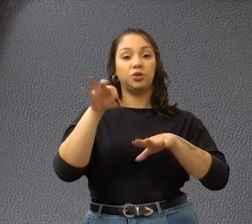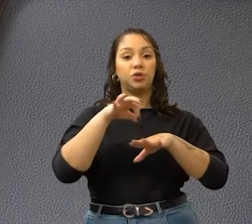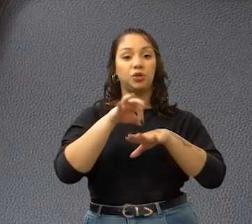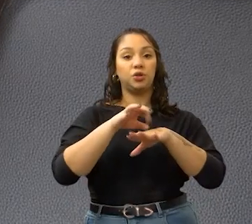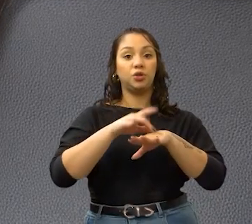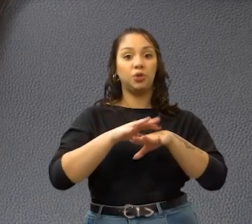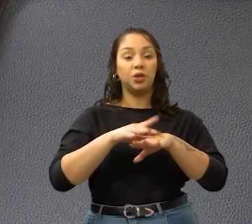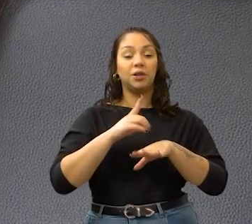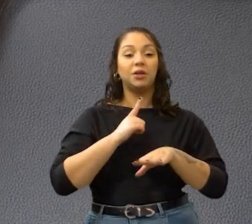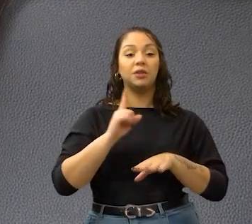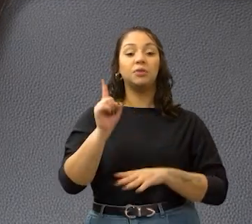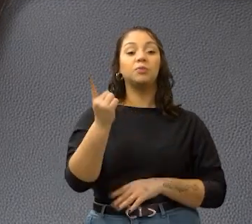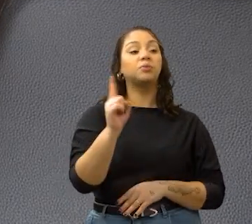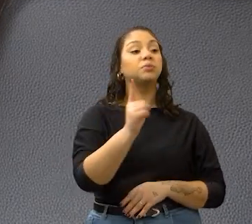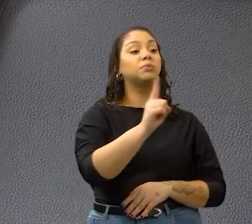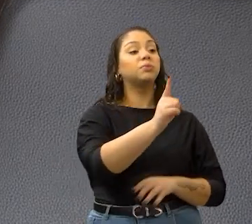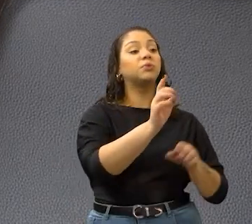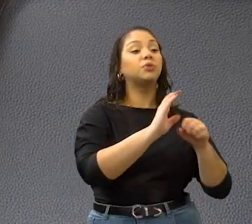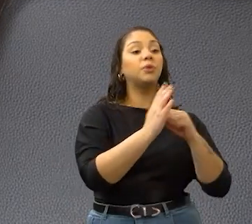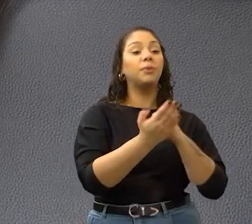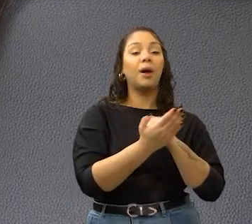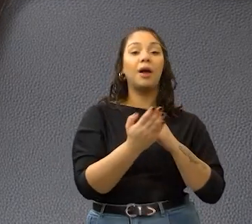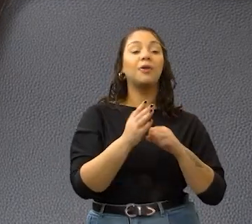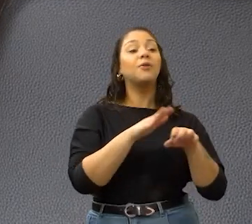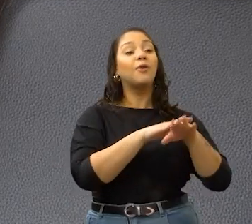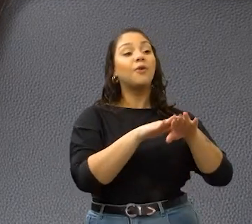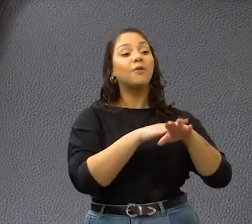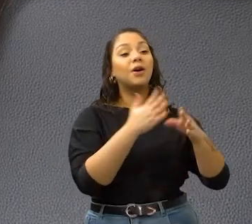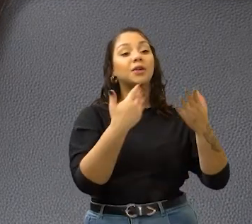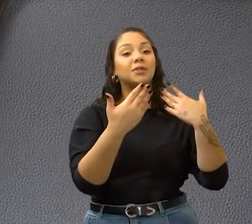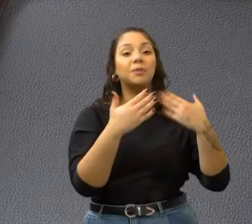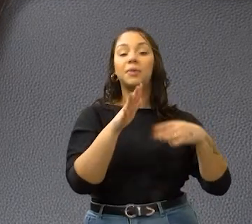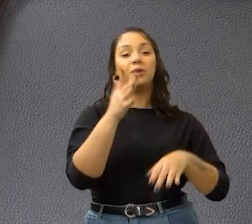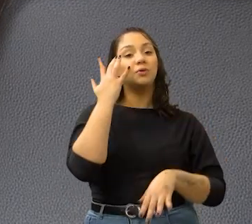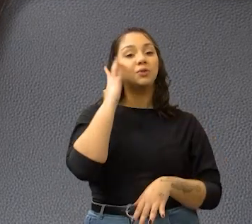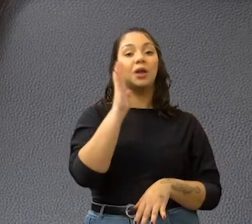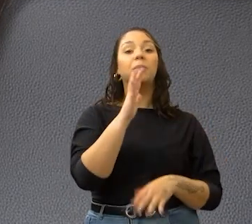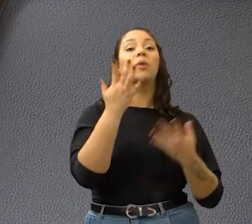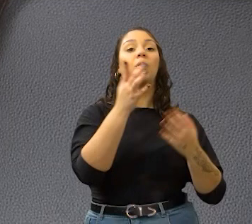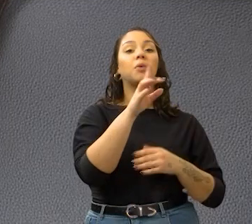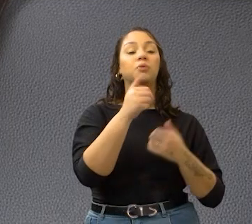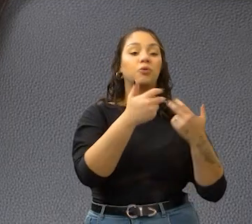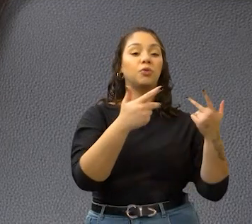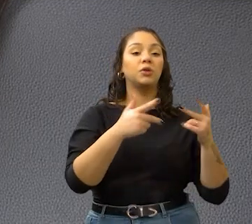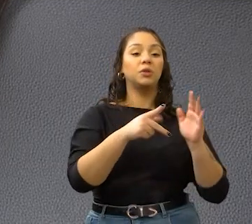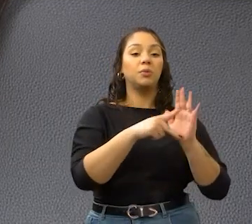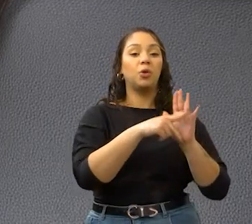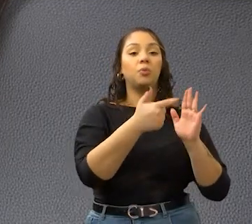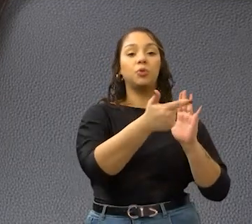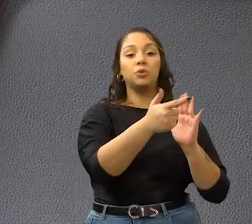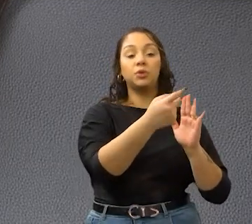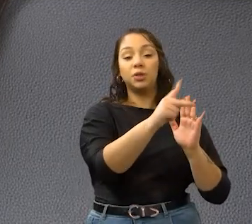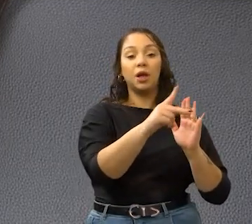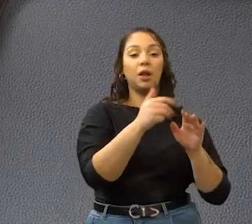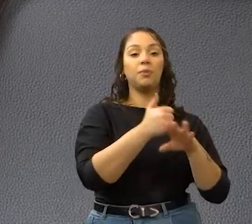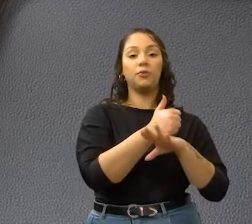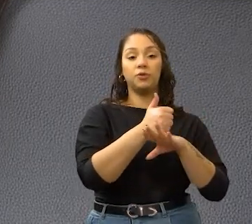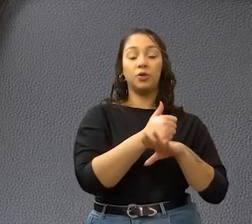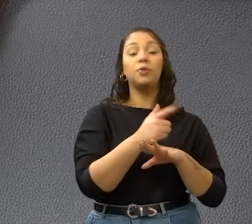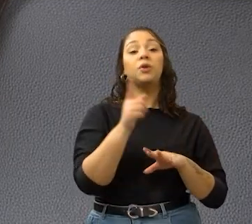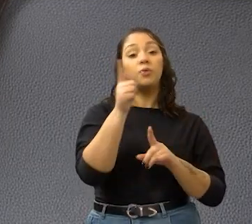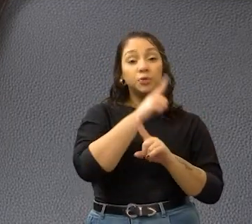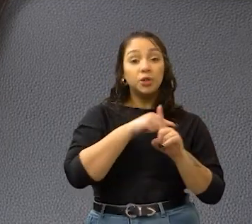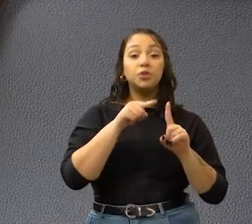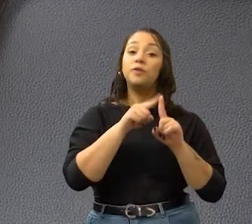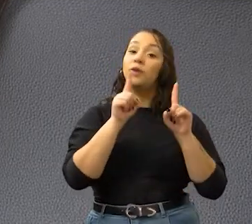a gente vê ele passando, a gente conversa com ele e a gente não sabe qual é o papel dele. Então, fazer essa primeira parte foi justamente para isso, para eles poderem vir para